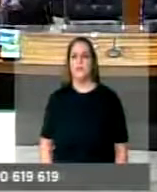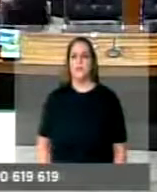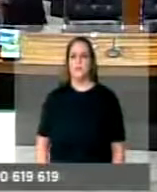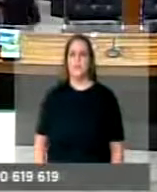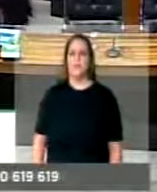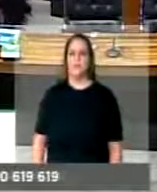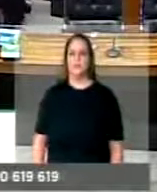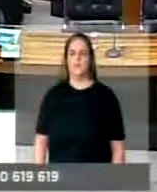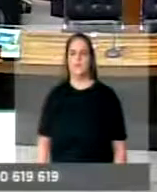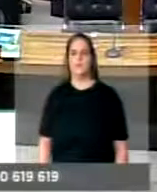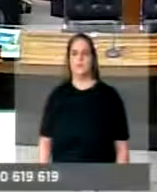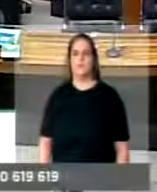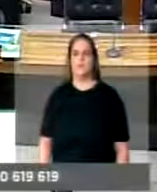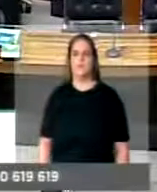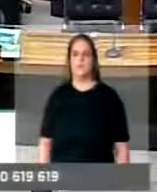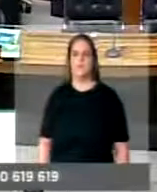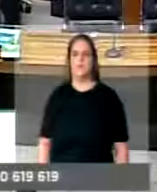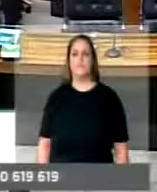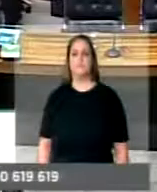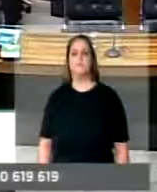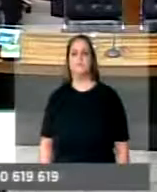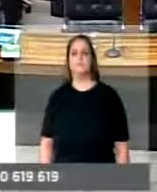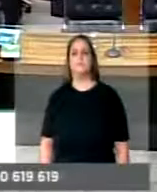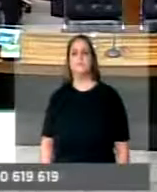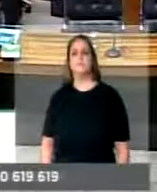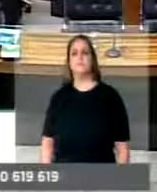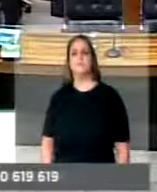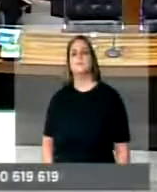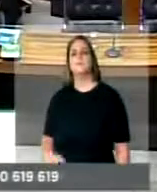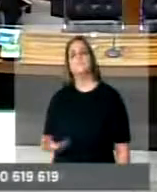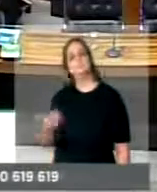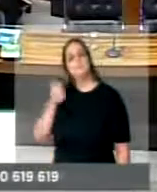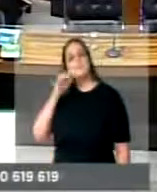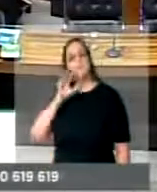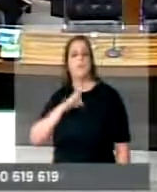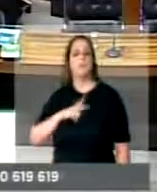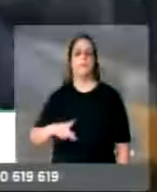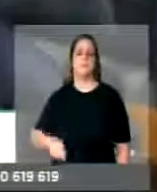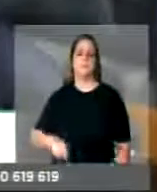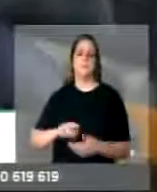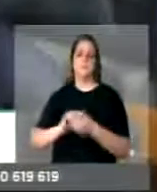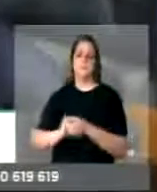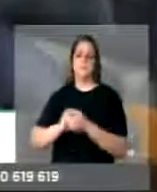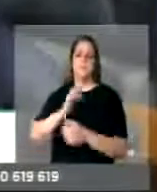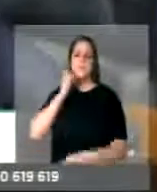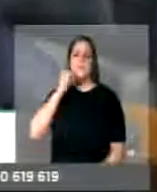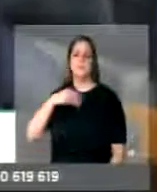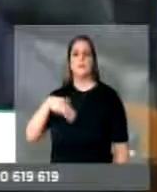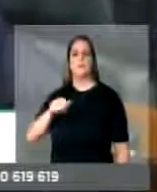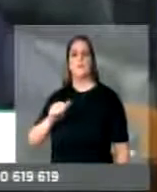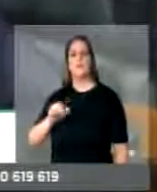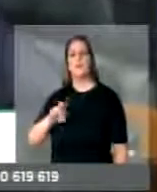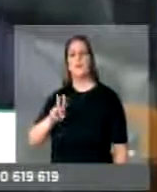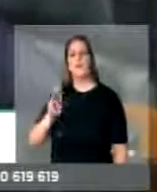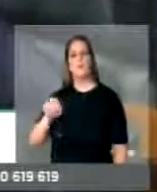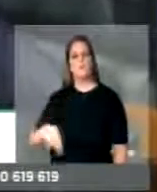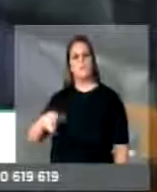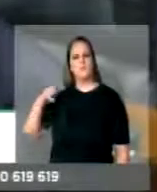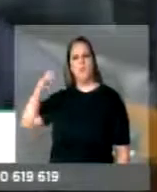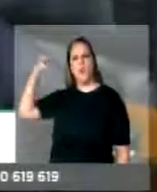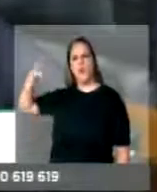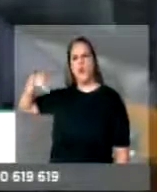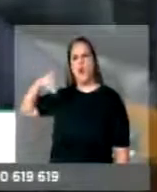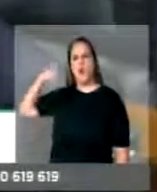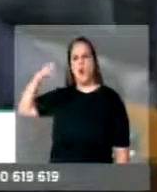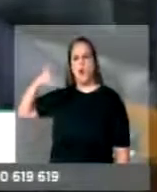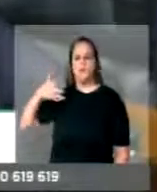Senhora presidente, o deputado Marum, com a sua verve e sua capacidade oratória, é